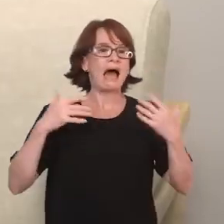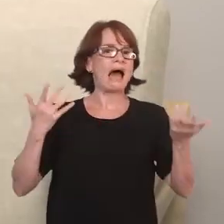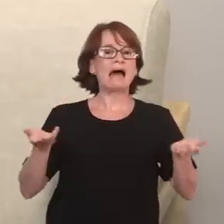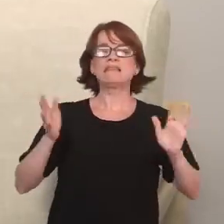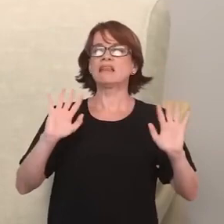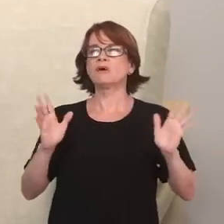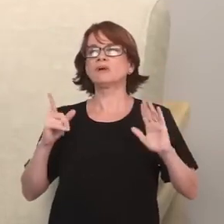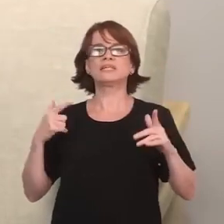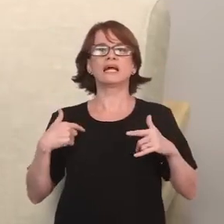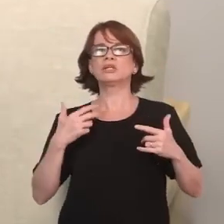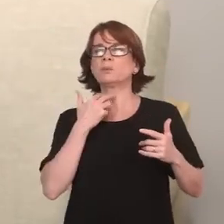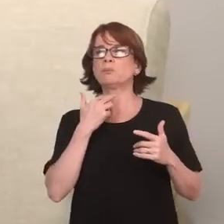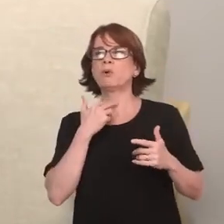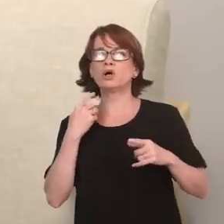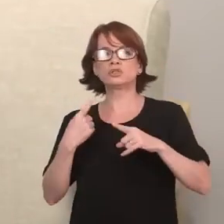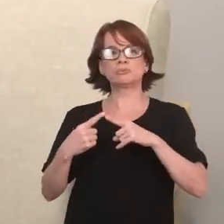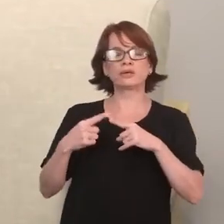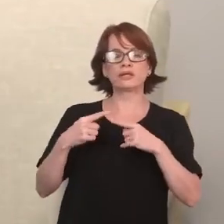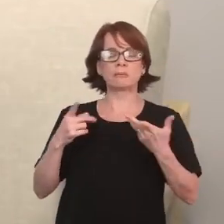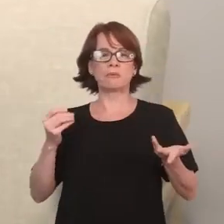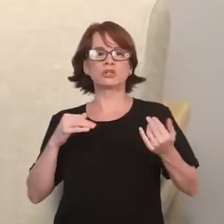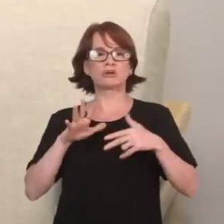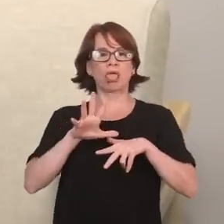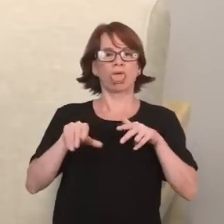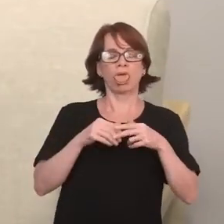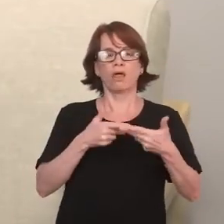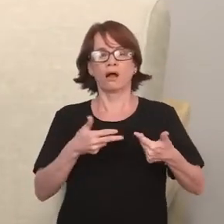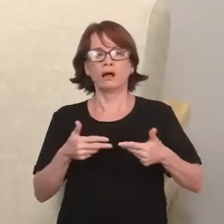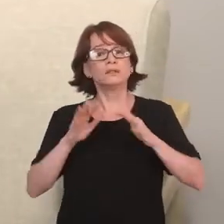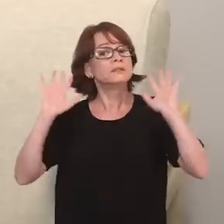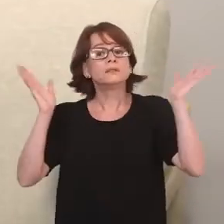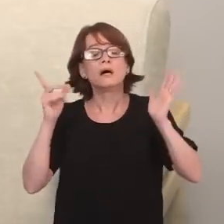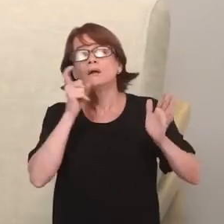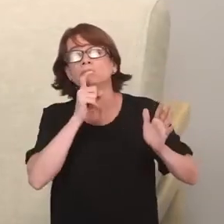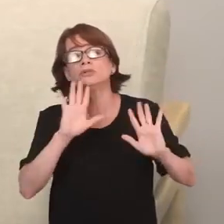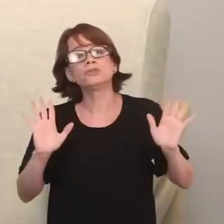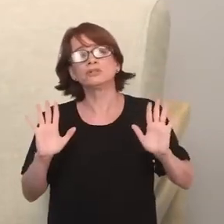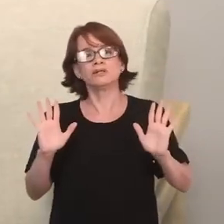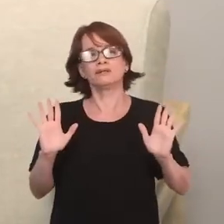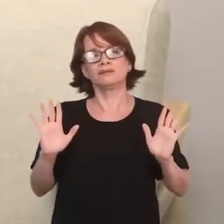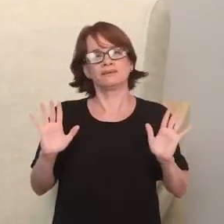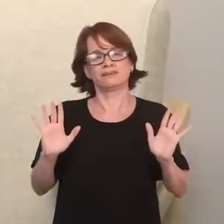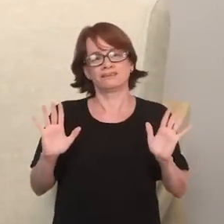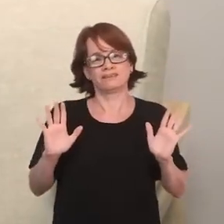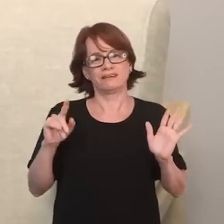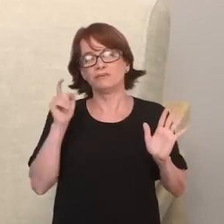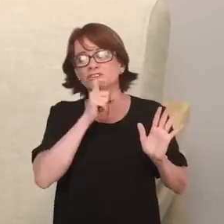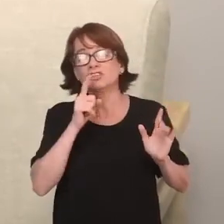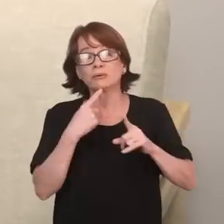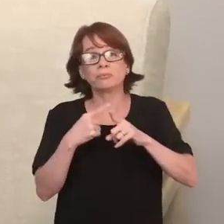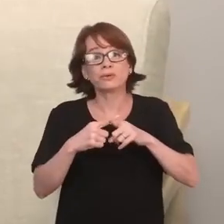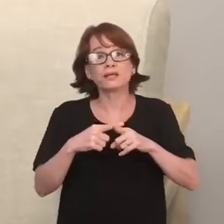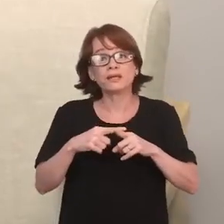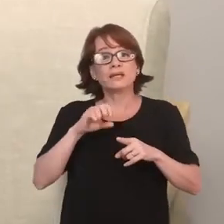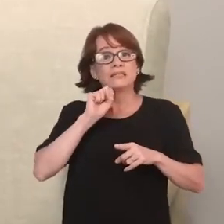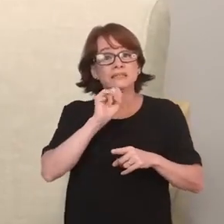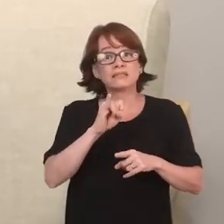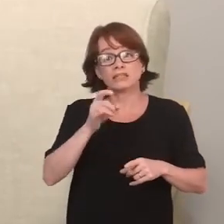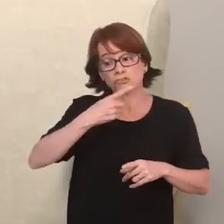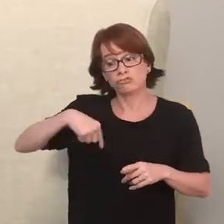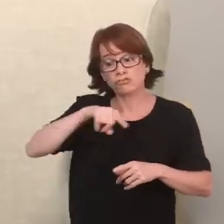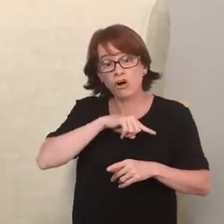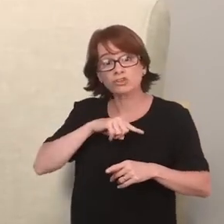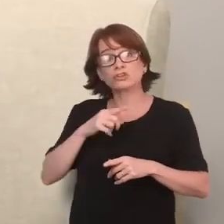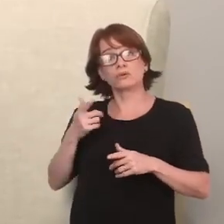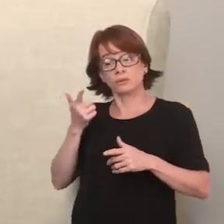dinheiro. Então, muitos candidatos, né, que querem concorrer, não tem igualdade de condição. Na verdade, você não consegue nenhuma nominata,